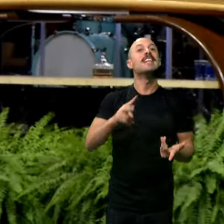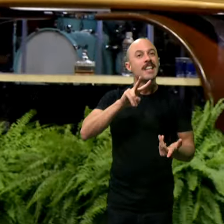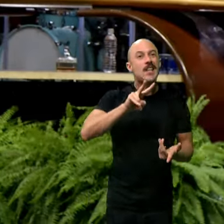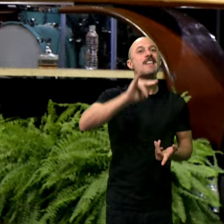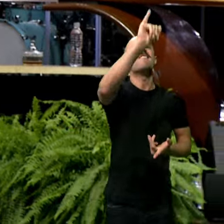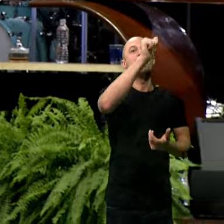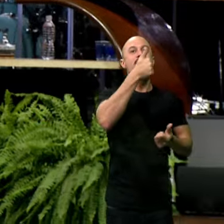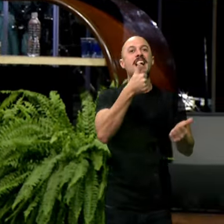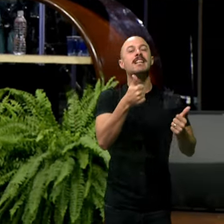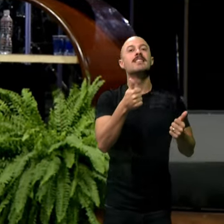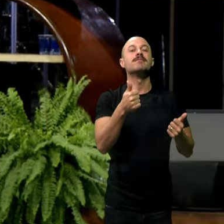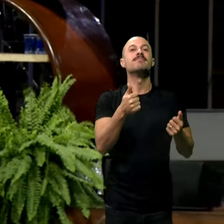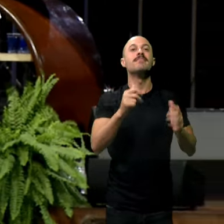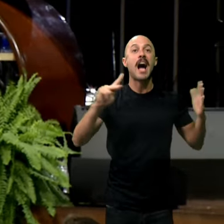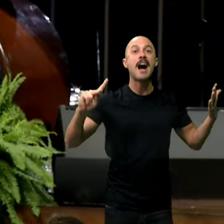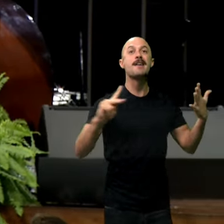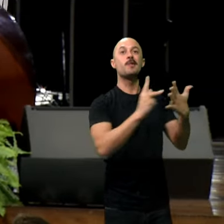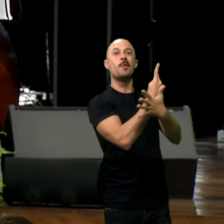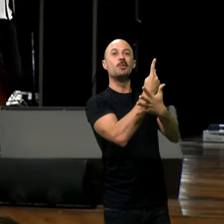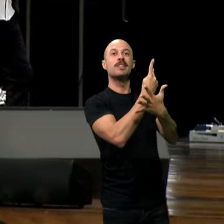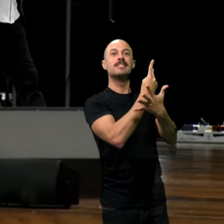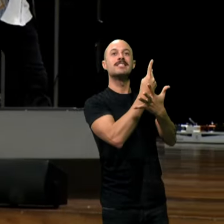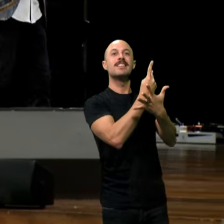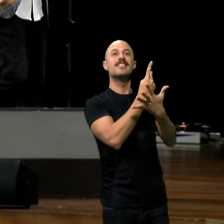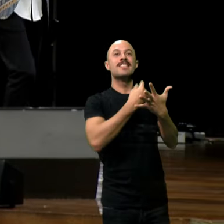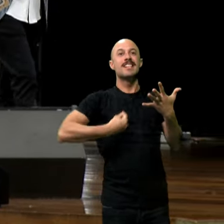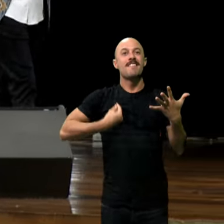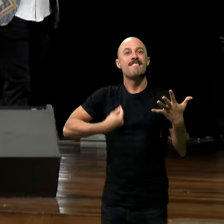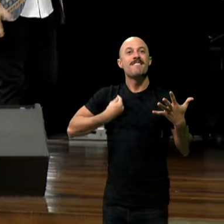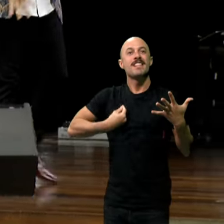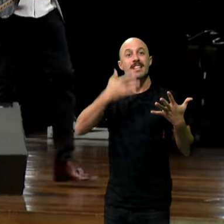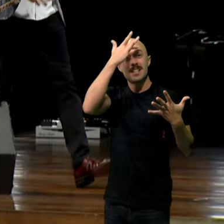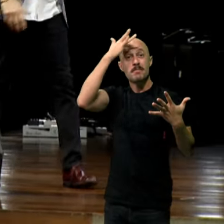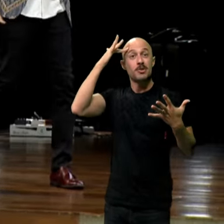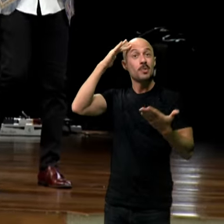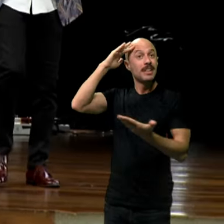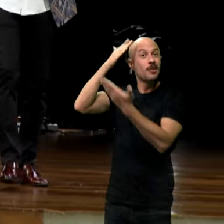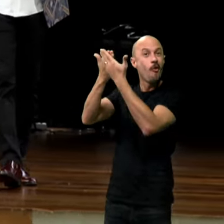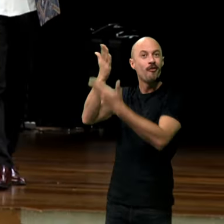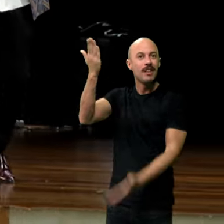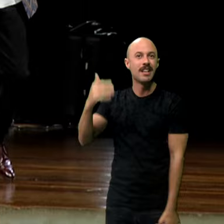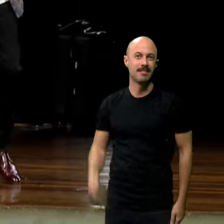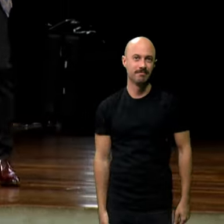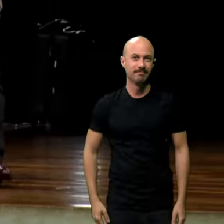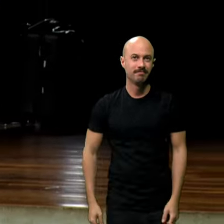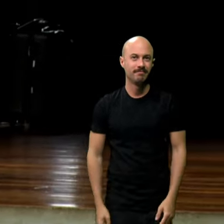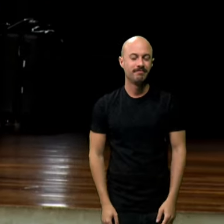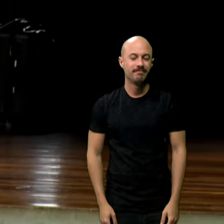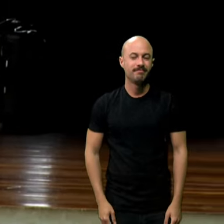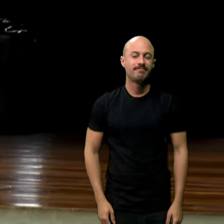Ai, como se sente Pastor Pablo aqui. O poder, a unção está aqui.